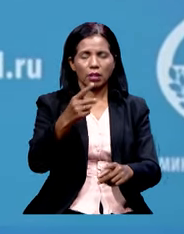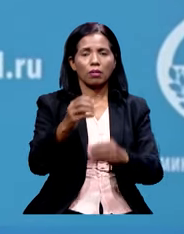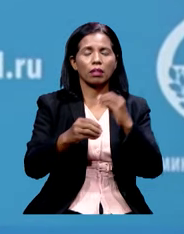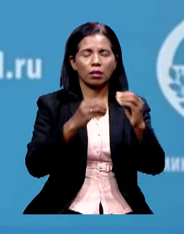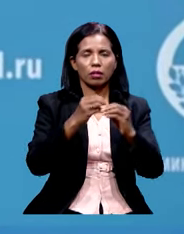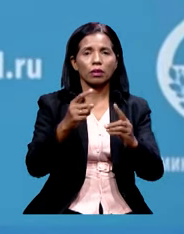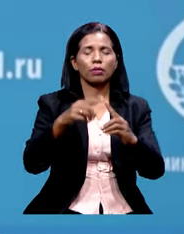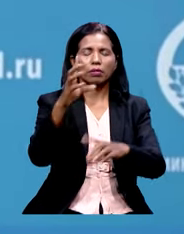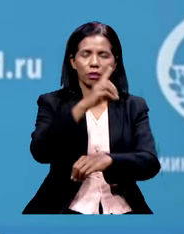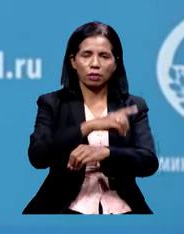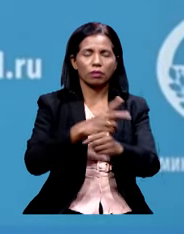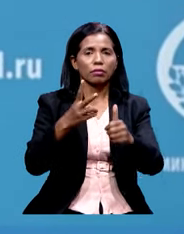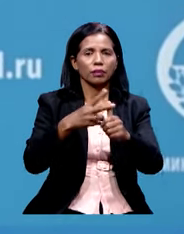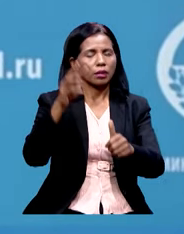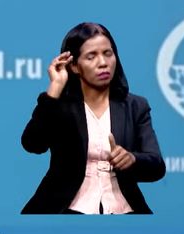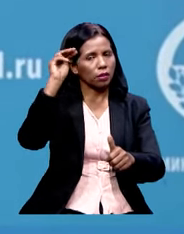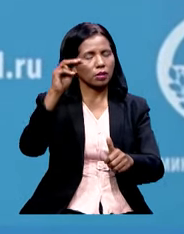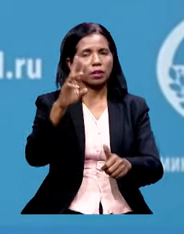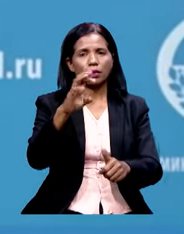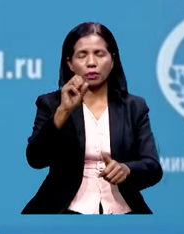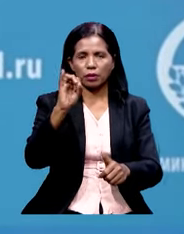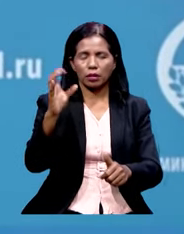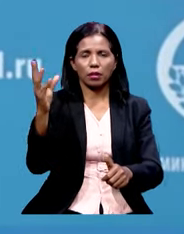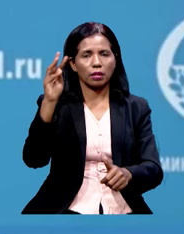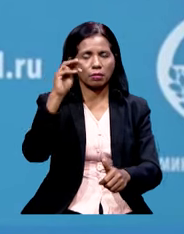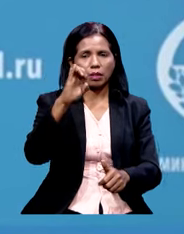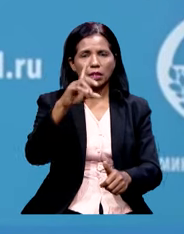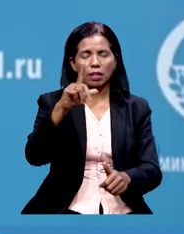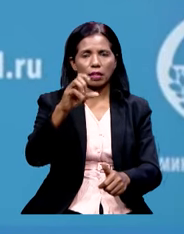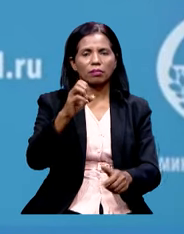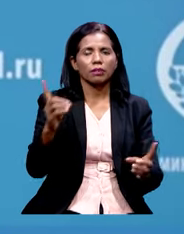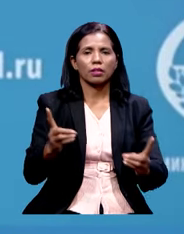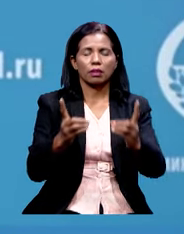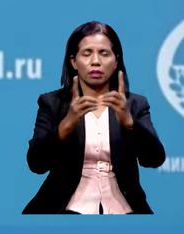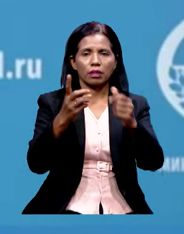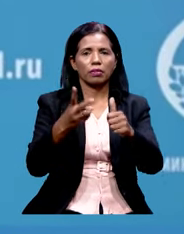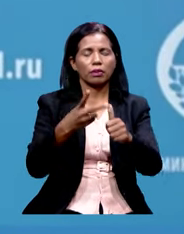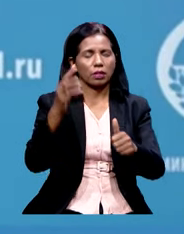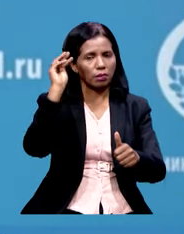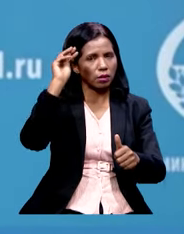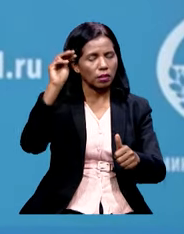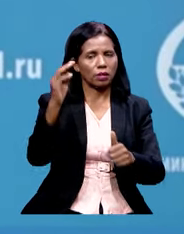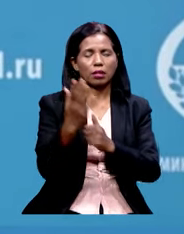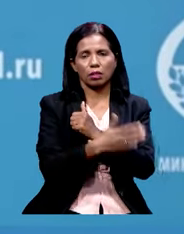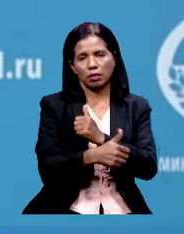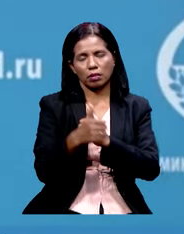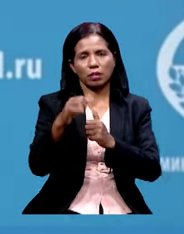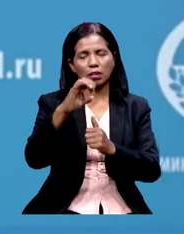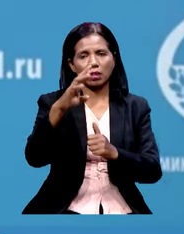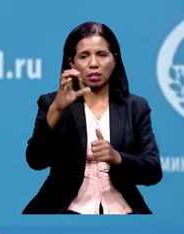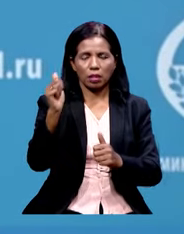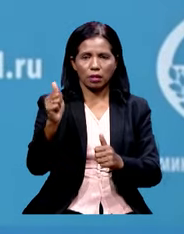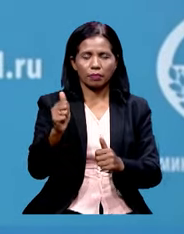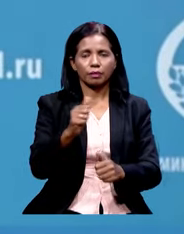o rim vice-ministro negócio estrangeiro russo, Sr. Mikhail Galuzin, assurumalo o vice-ministro negócio estrangeiro russo Irã, Bahiri